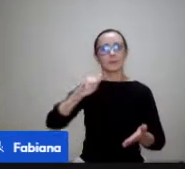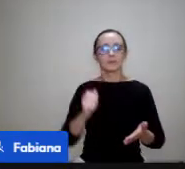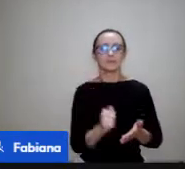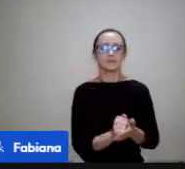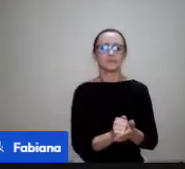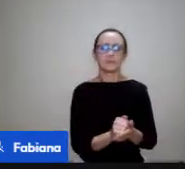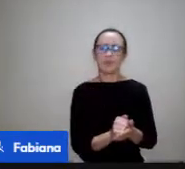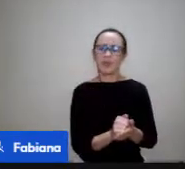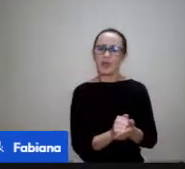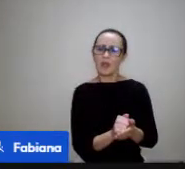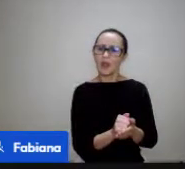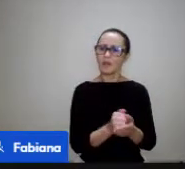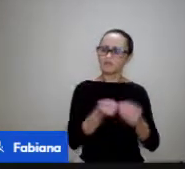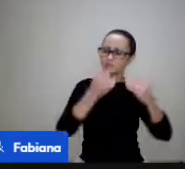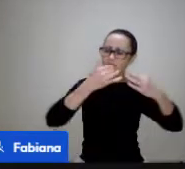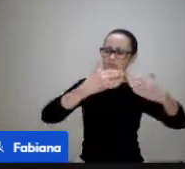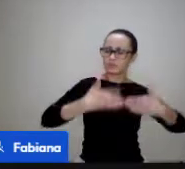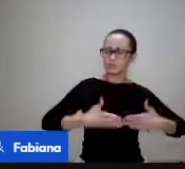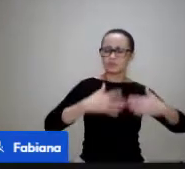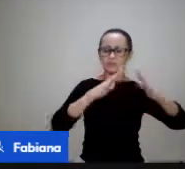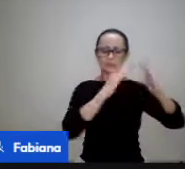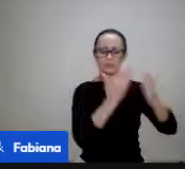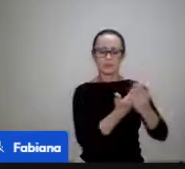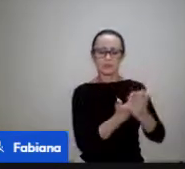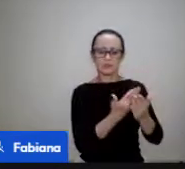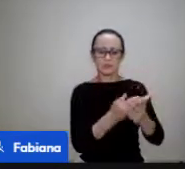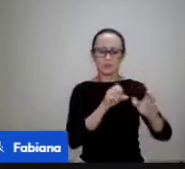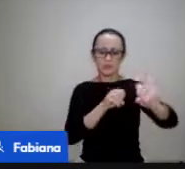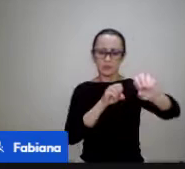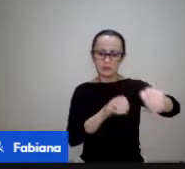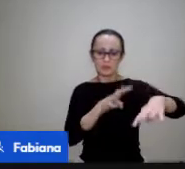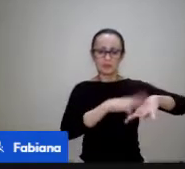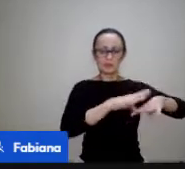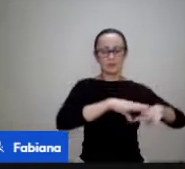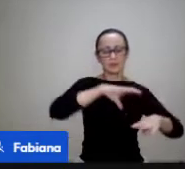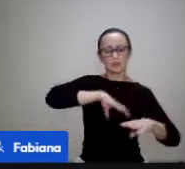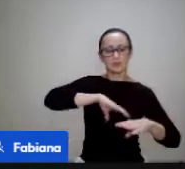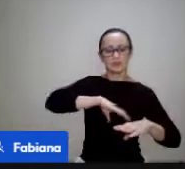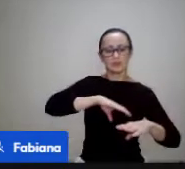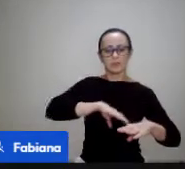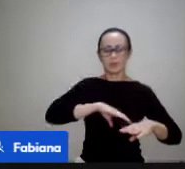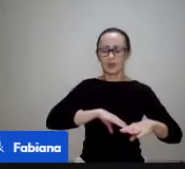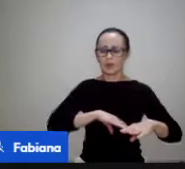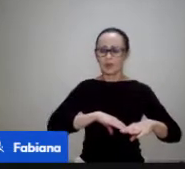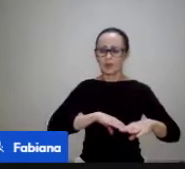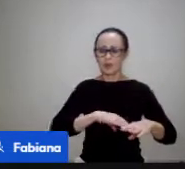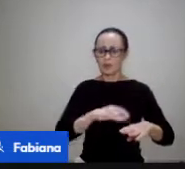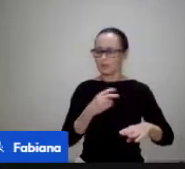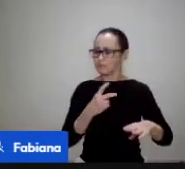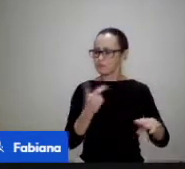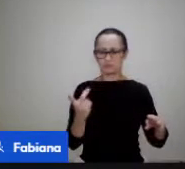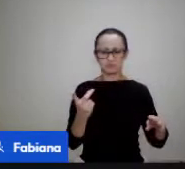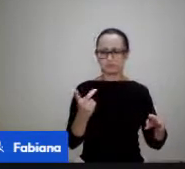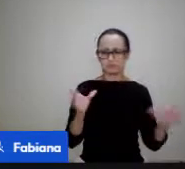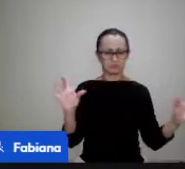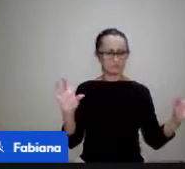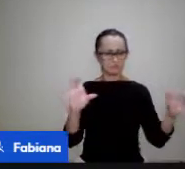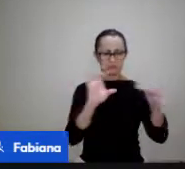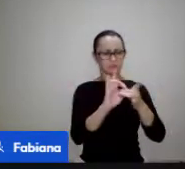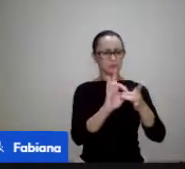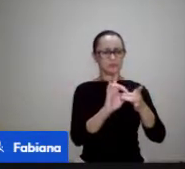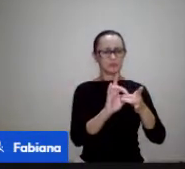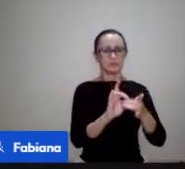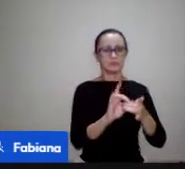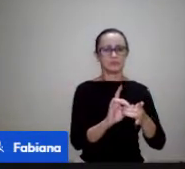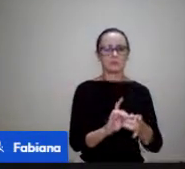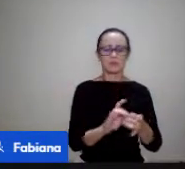na escola de que o ensino de matemática e de língua portuguesa não dialogam entre si. Em